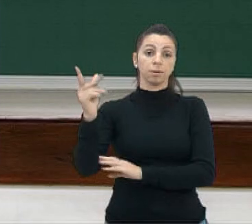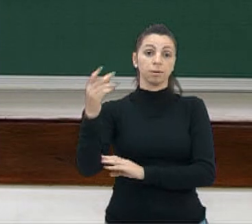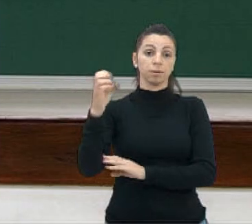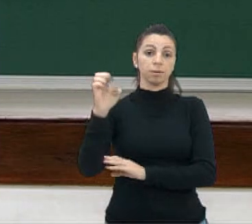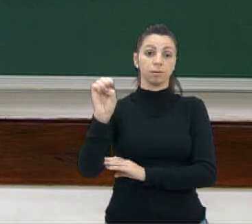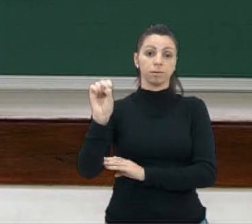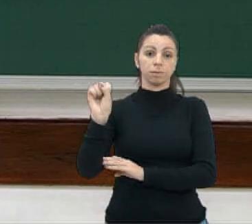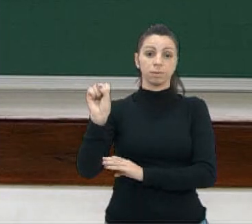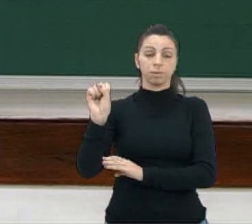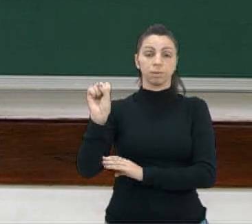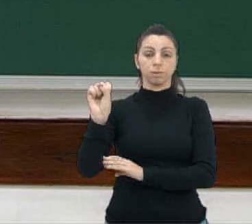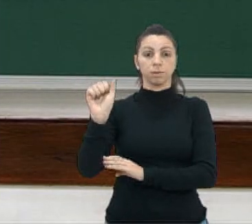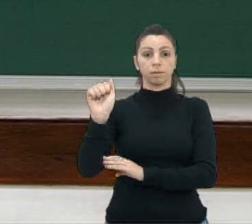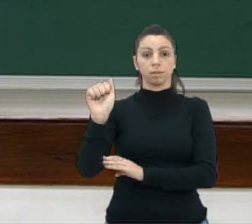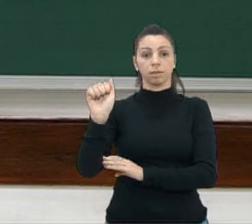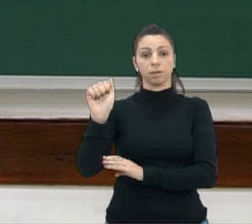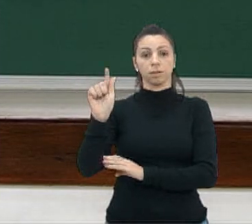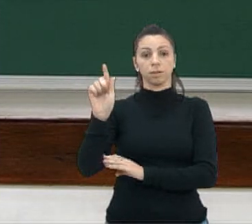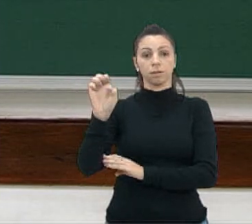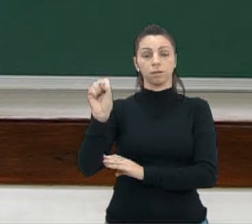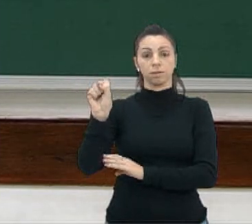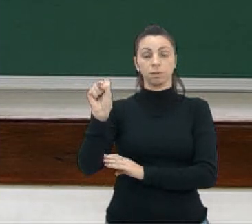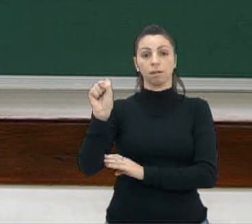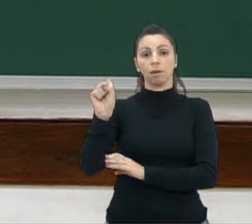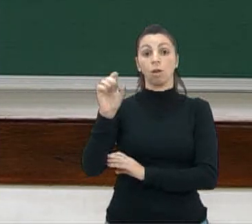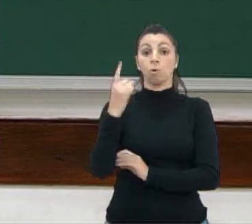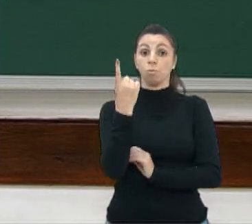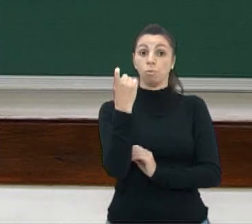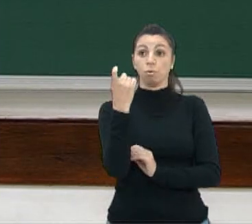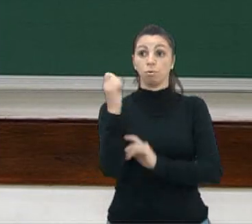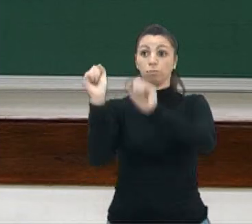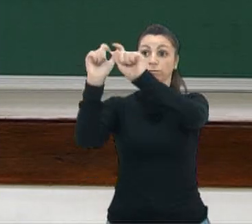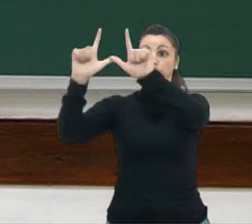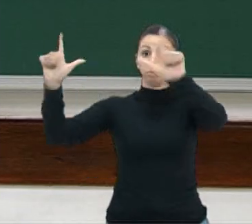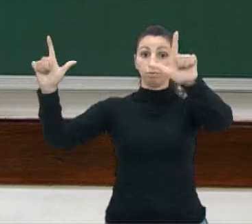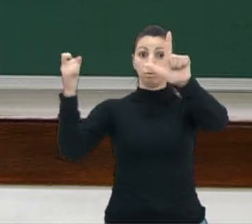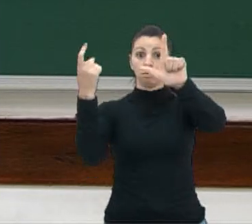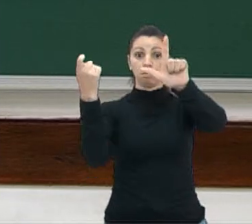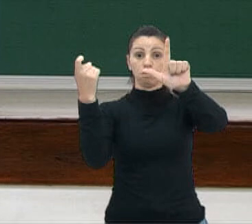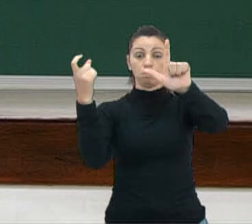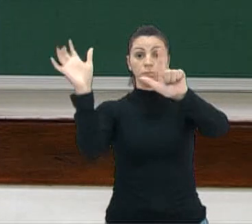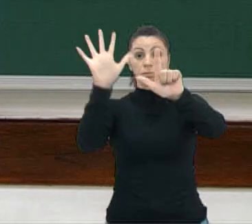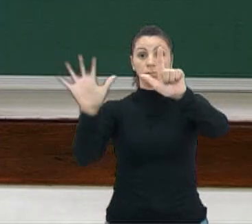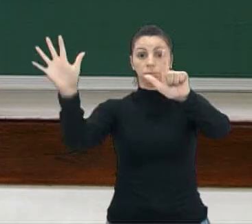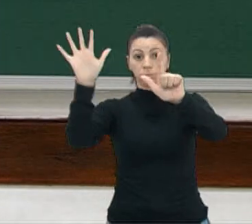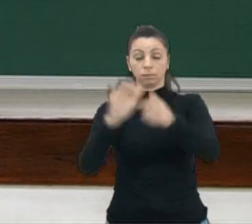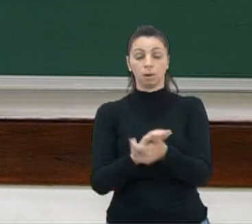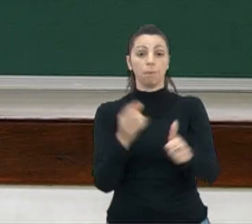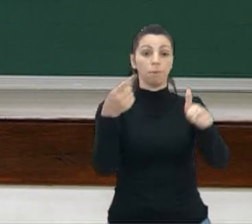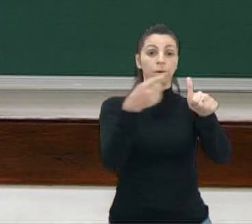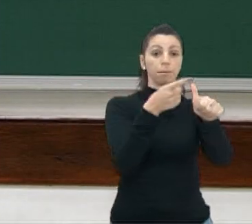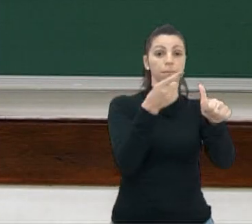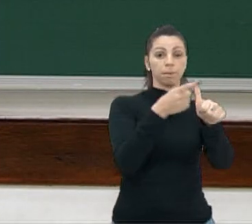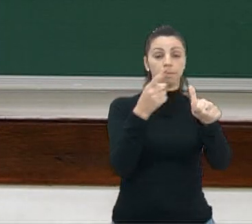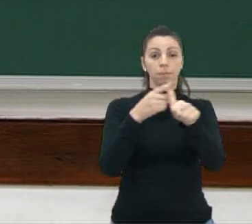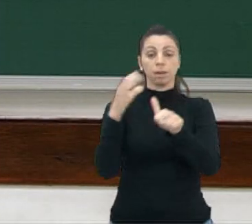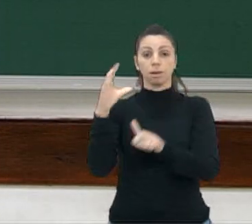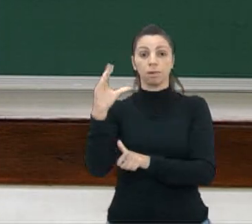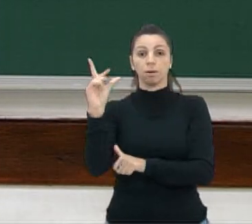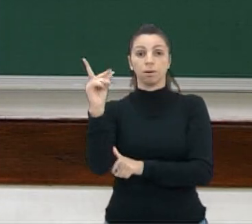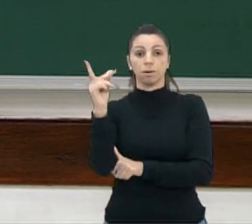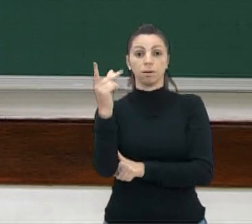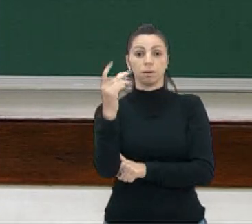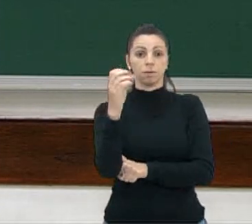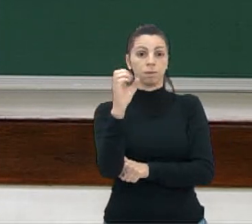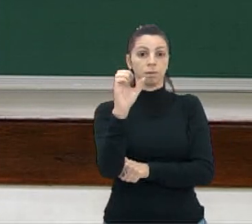só, é uma ilustração somente. Então nós temos esses três aí. Aquele primeiro foi a charge, que normalmente fala de um momento específico do